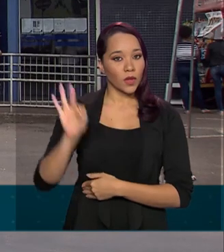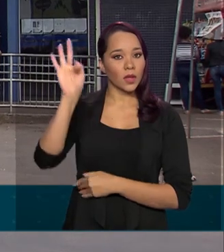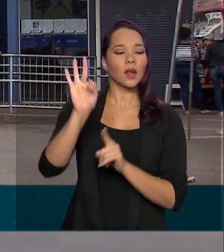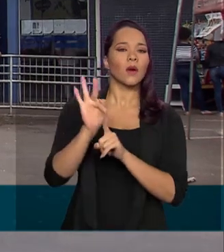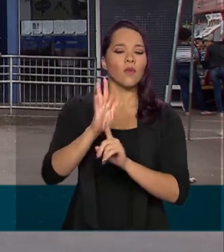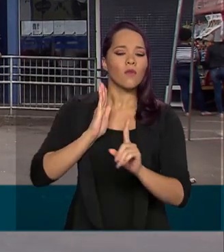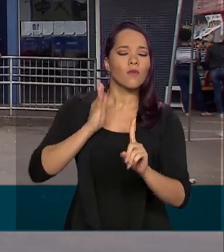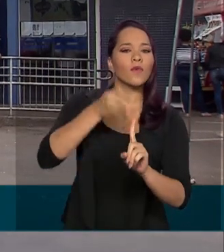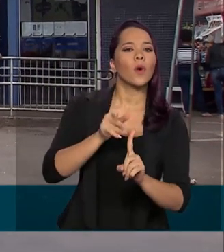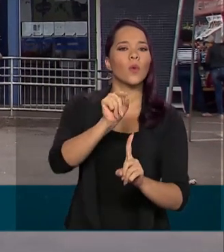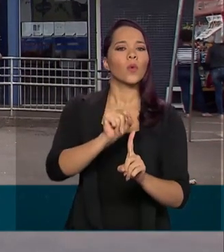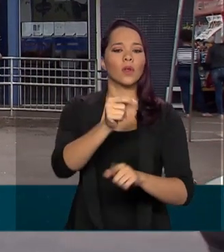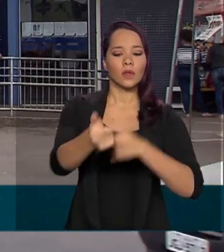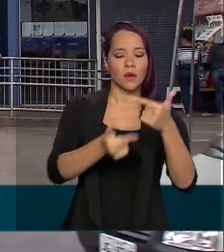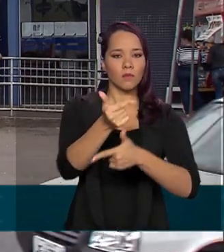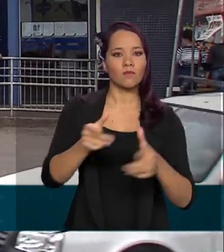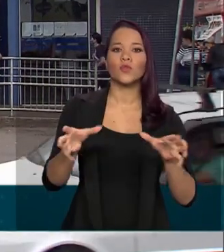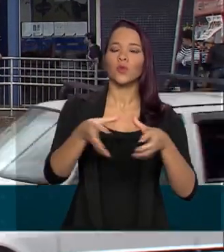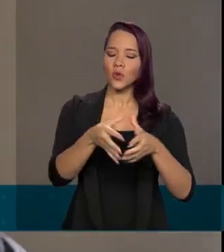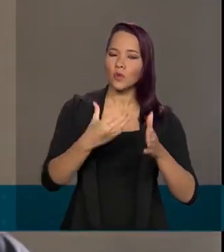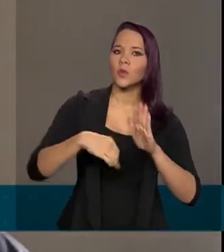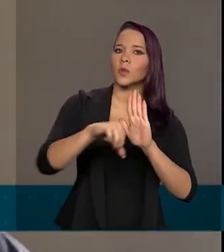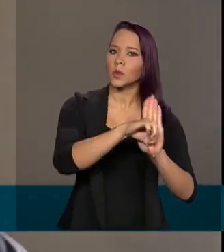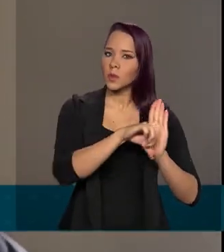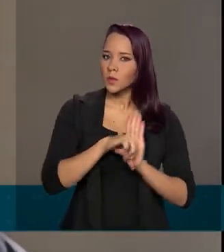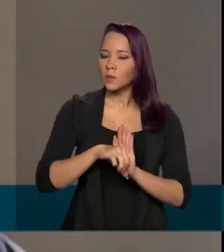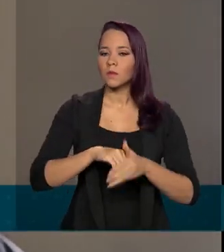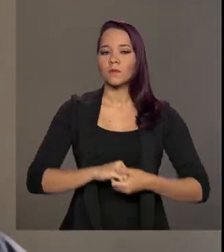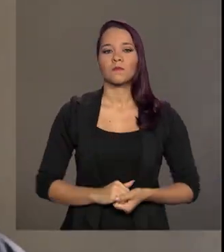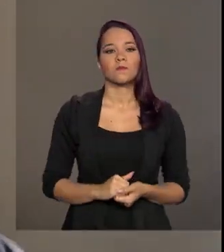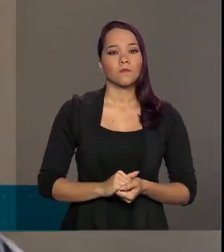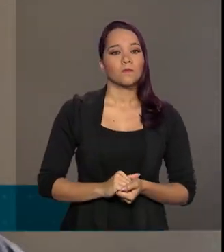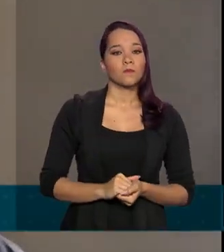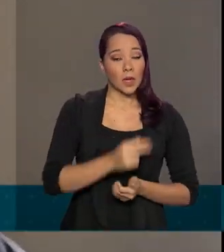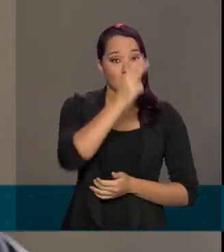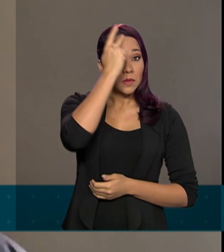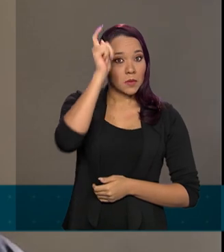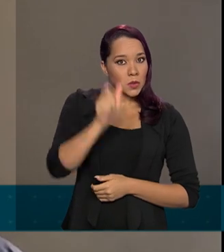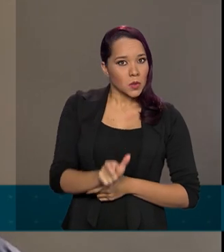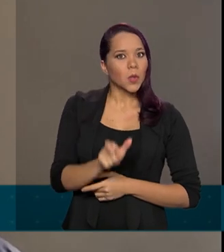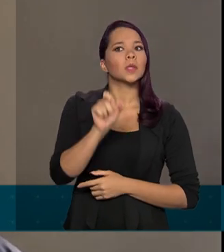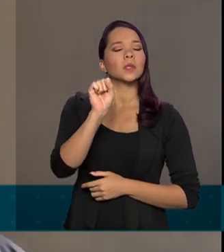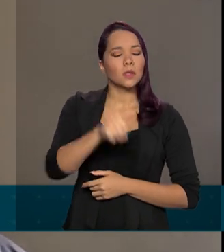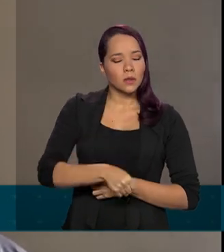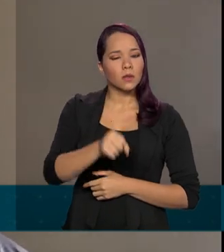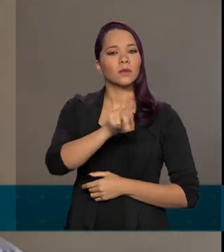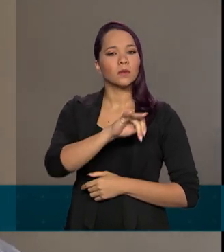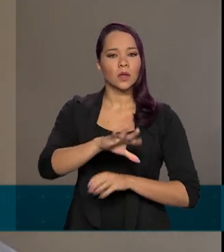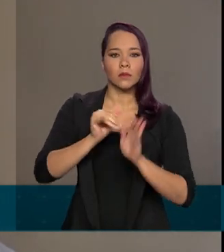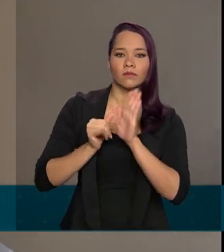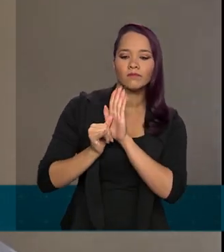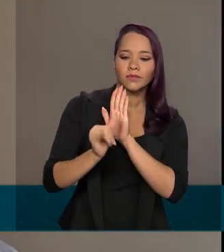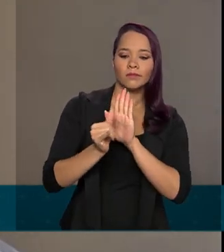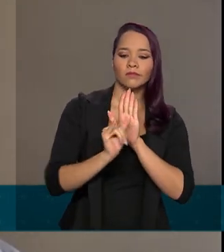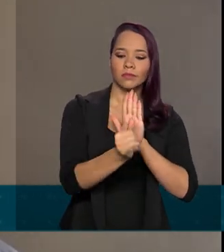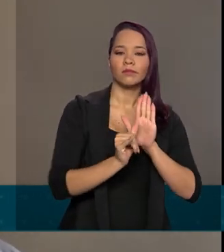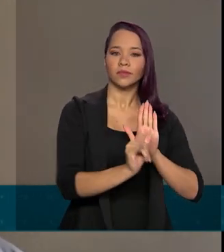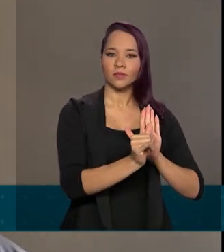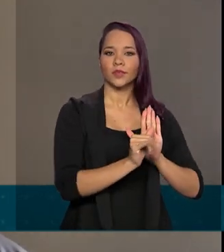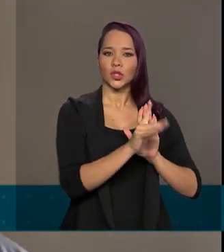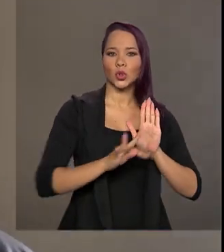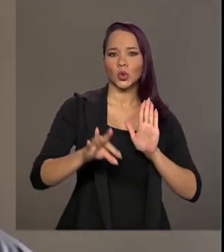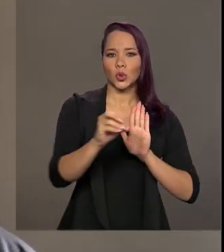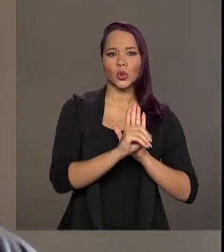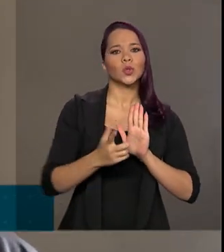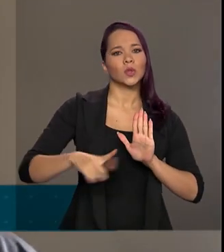foco na atuação de grupos criminosos. Essas pessoas, sim, vão ser acionadas através dos meios legais disponíveis.